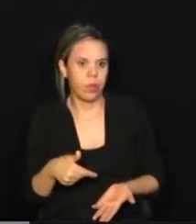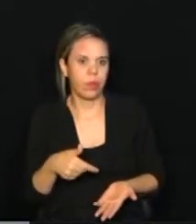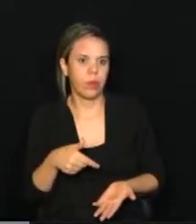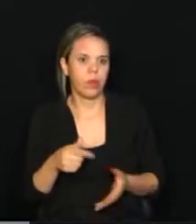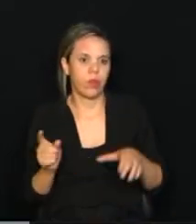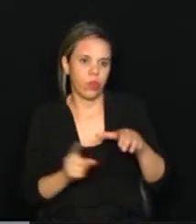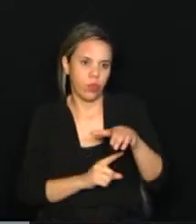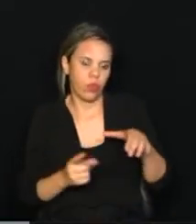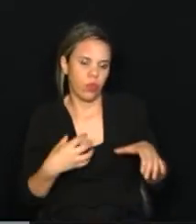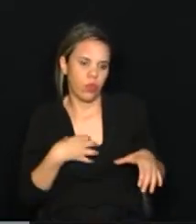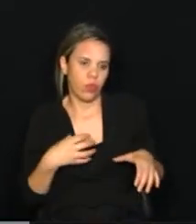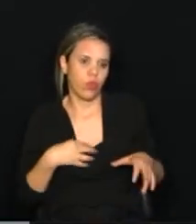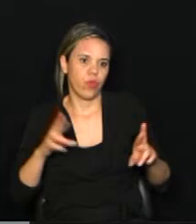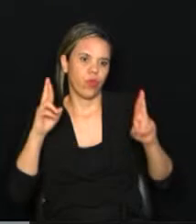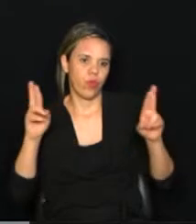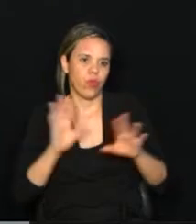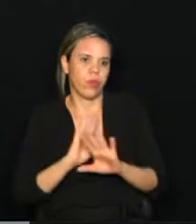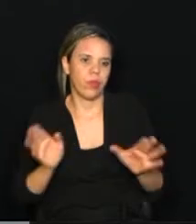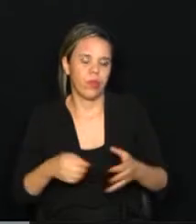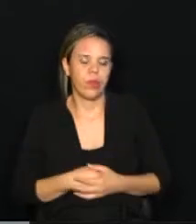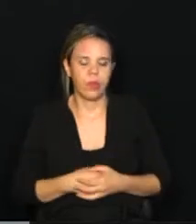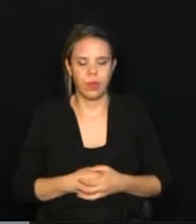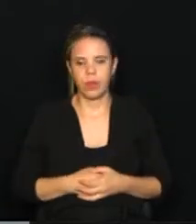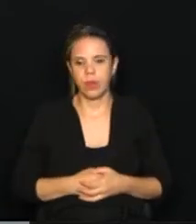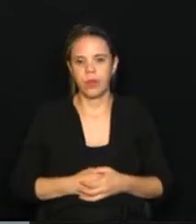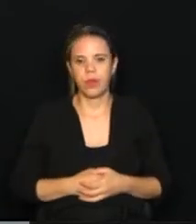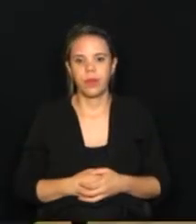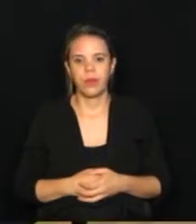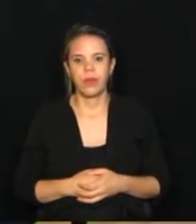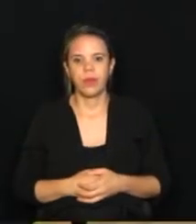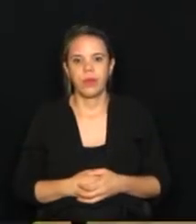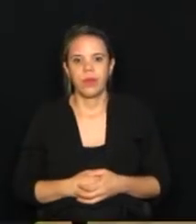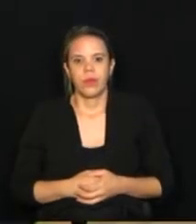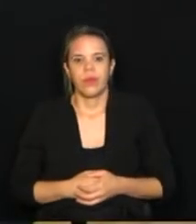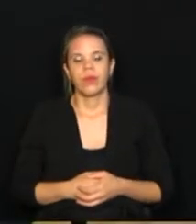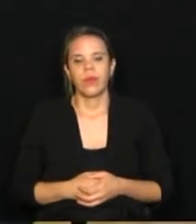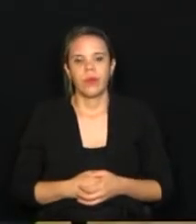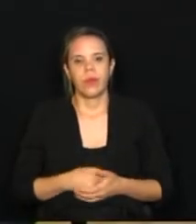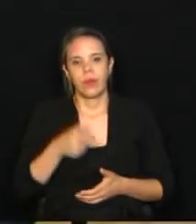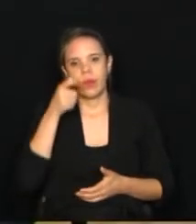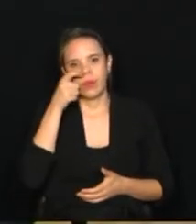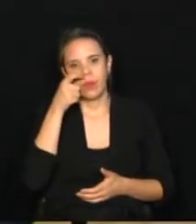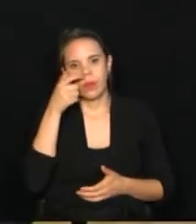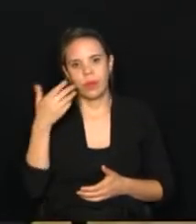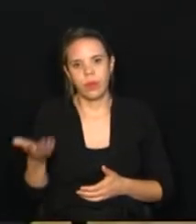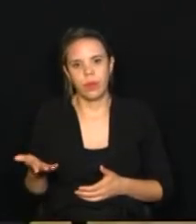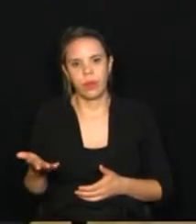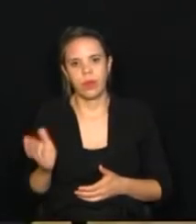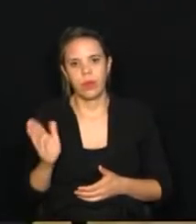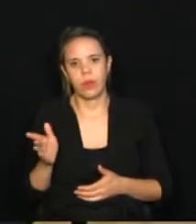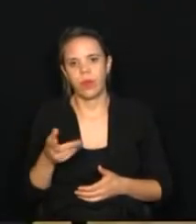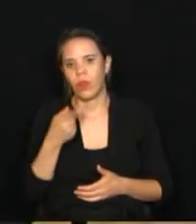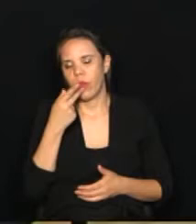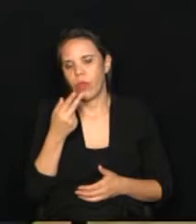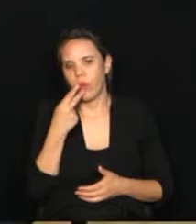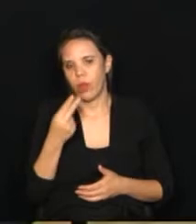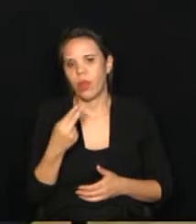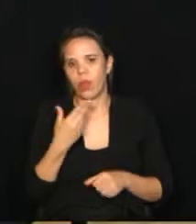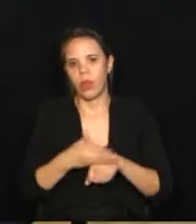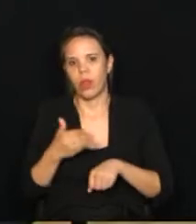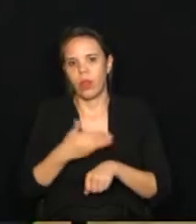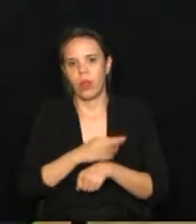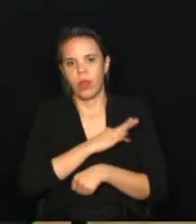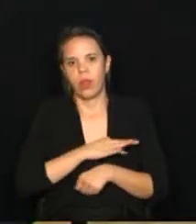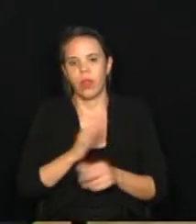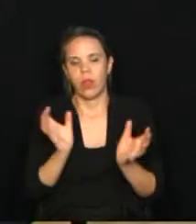clínico mesmo, não é muito de torcedora não. Tá. Para quem está nos acompanhando, né, nós já citamos aqui o treinador da